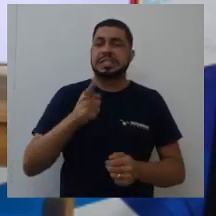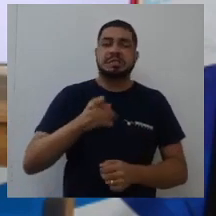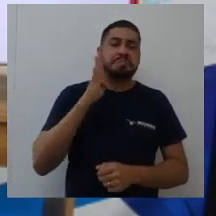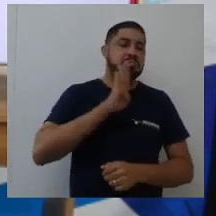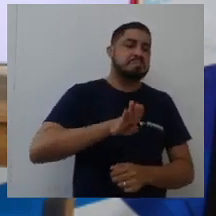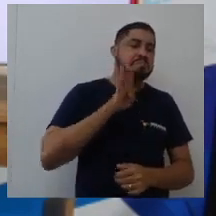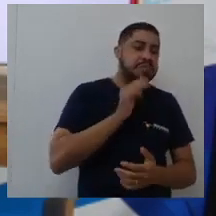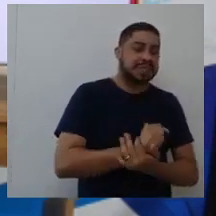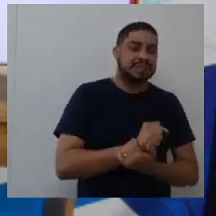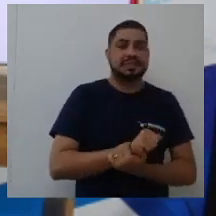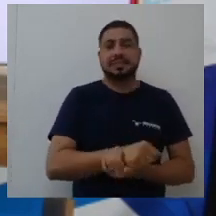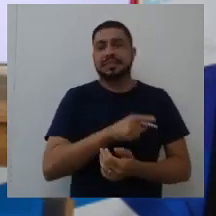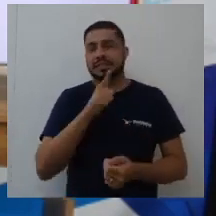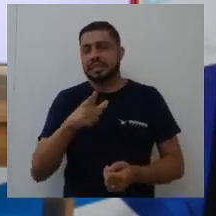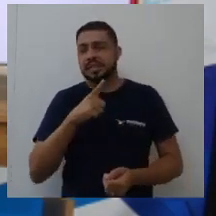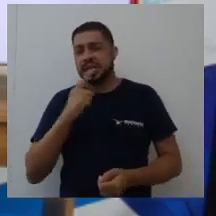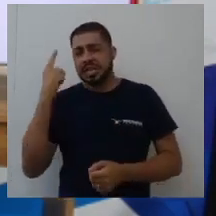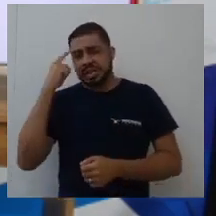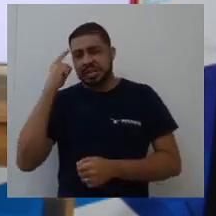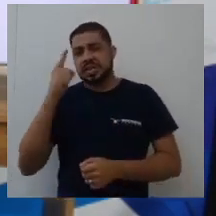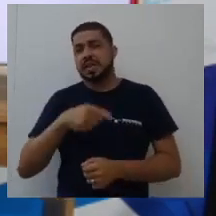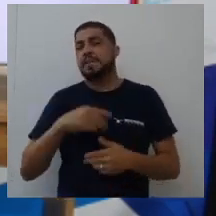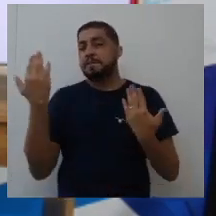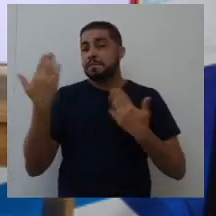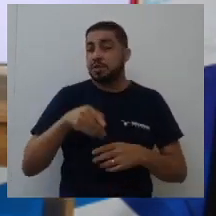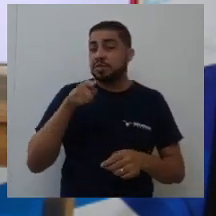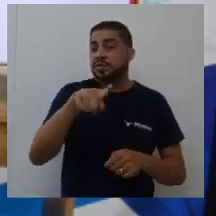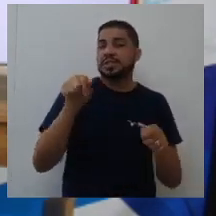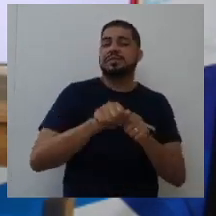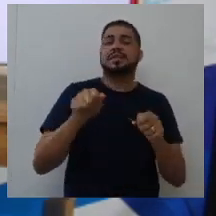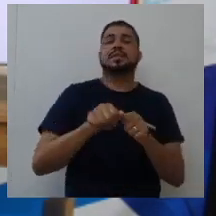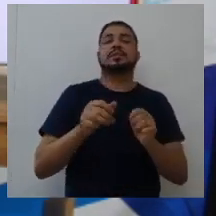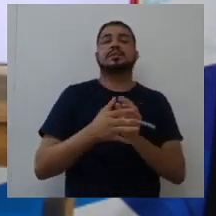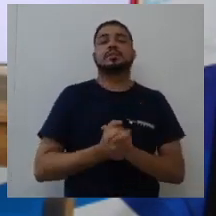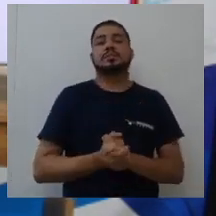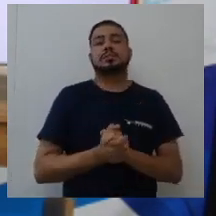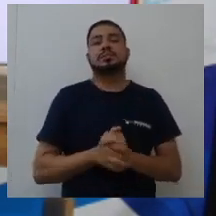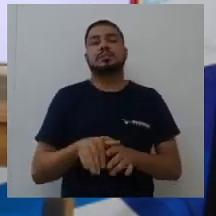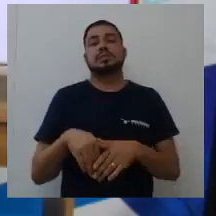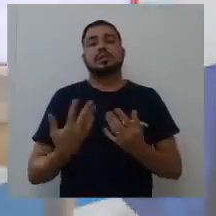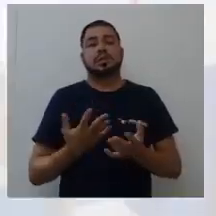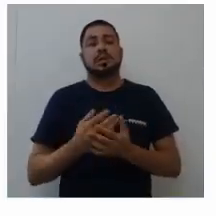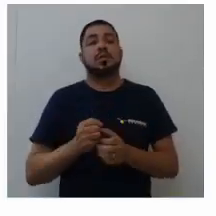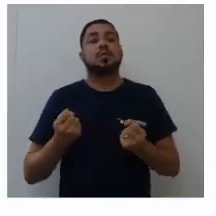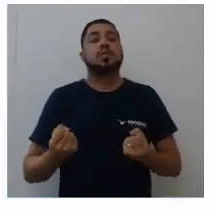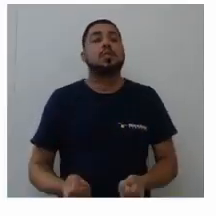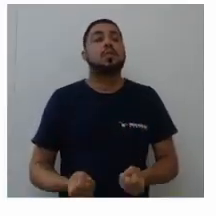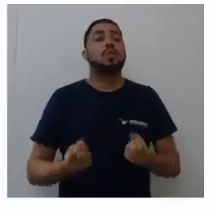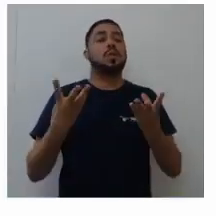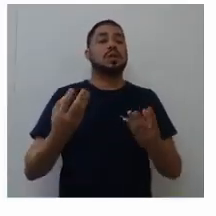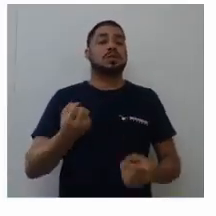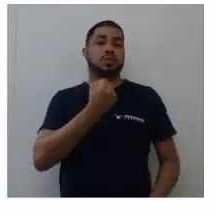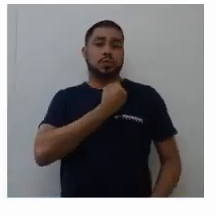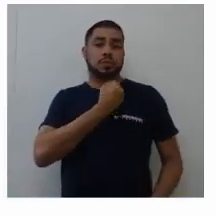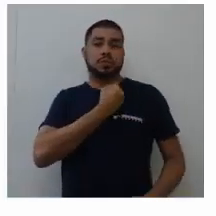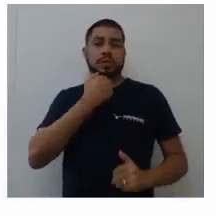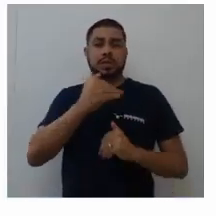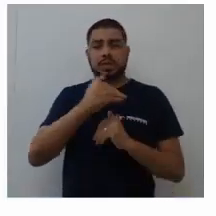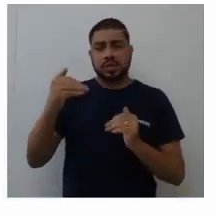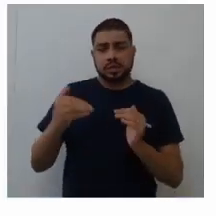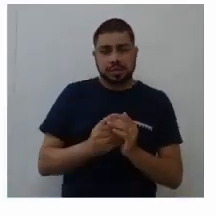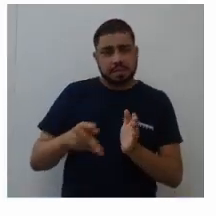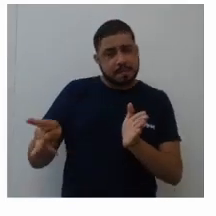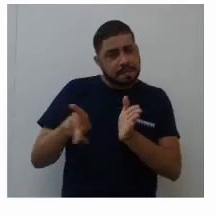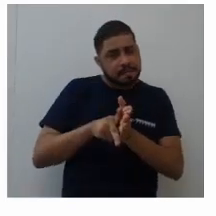massa, velho. Isso aí deve cair muito nas provas que vocês fizerem aí. Vê só. Quantos números inteiros pertencem